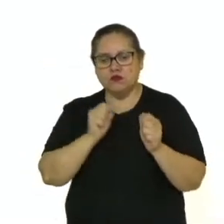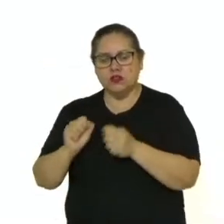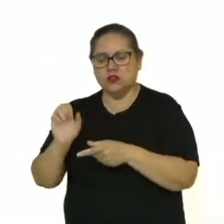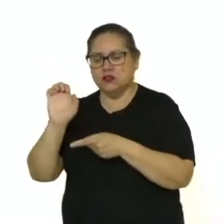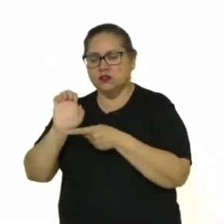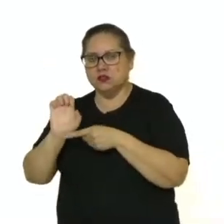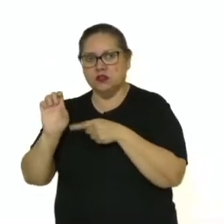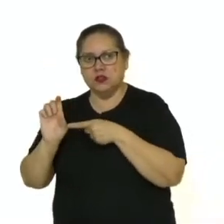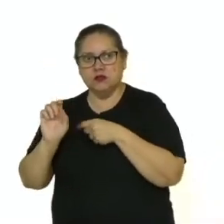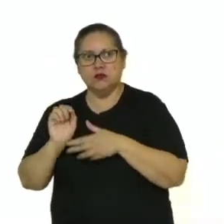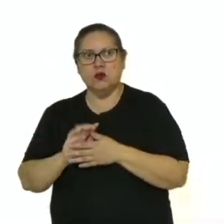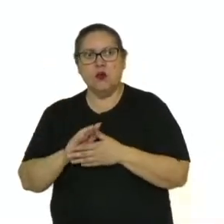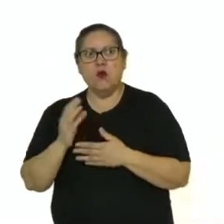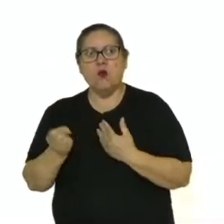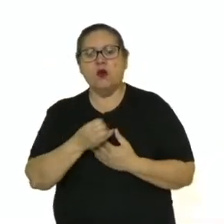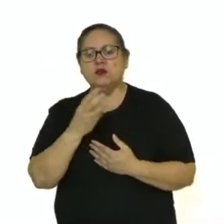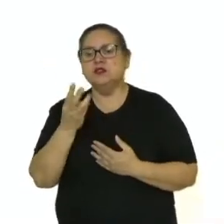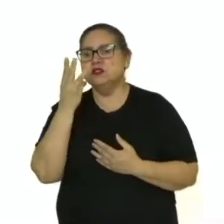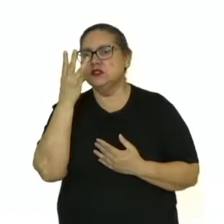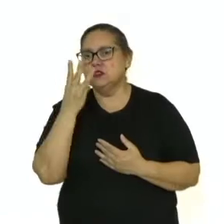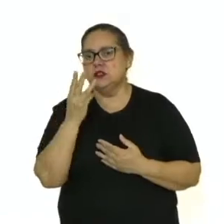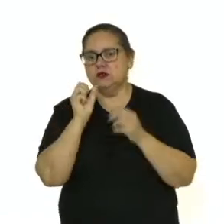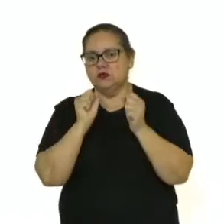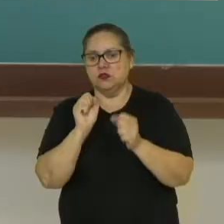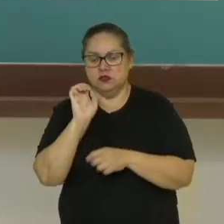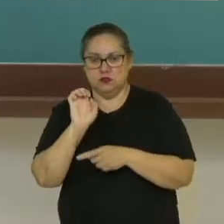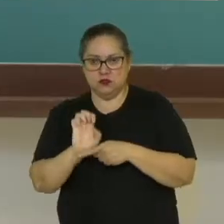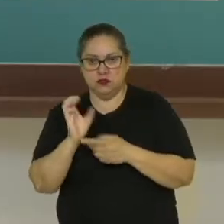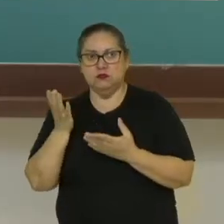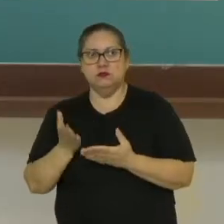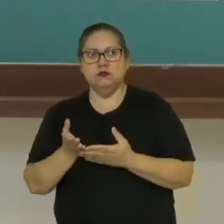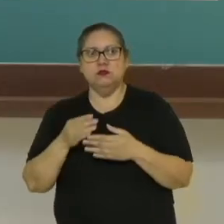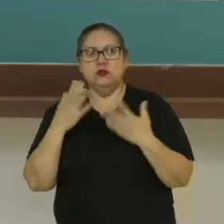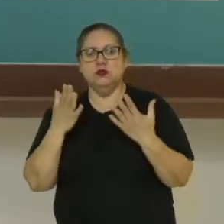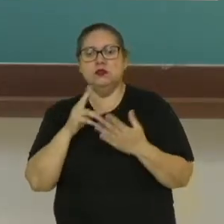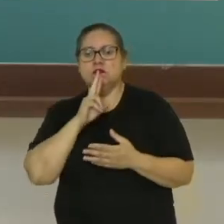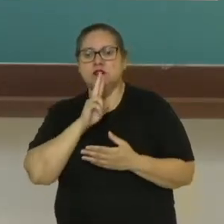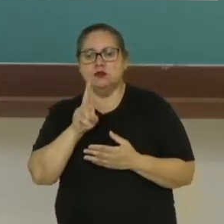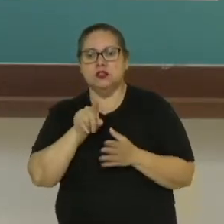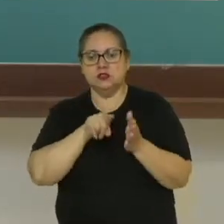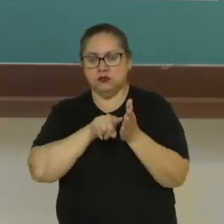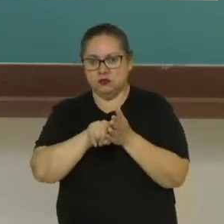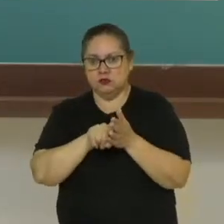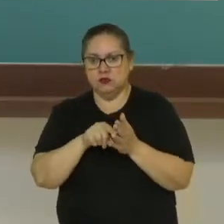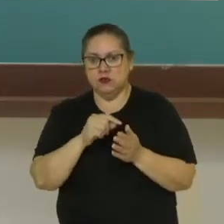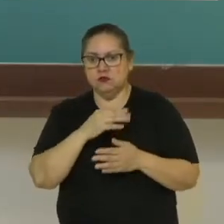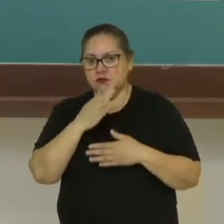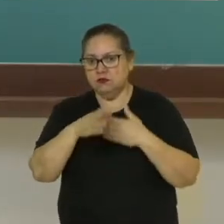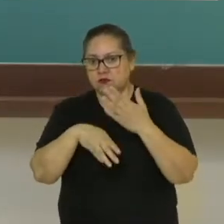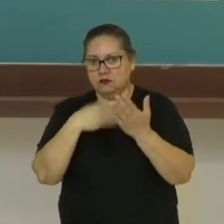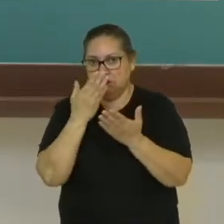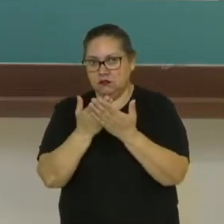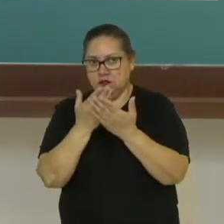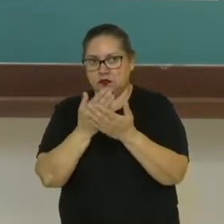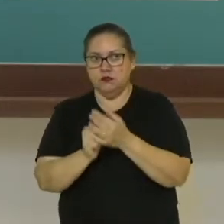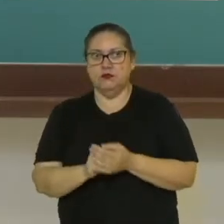Estado? Quais são os três poderes do Estado? Então, a gente vai responder essas perguntinhas ao longo da nossa